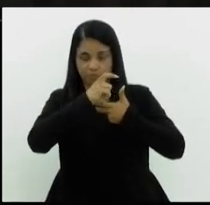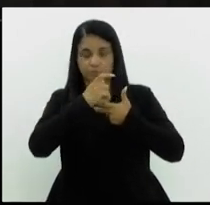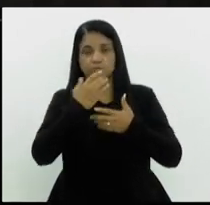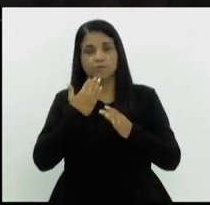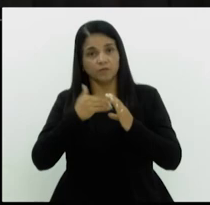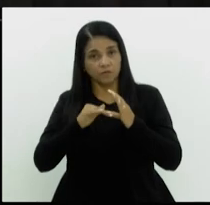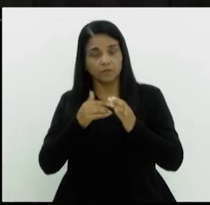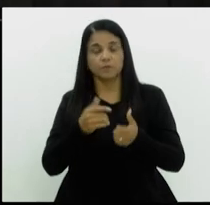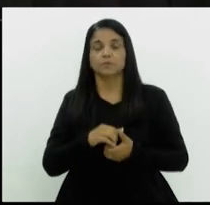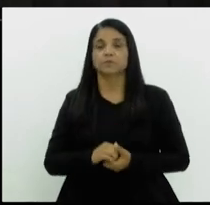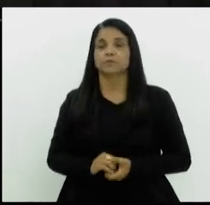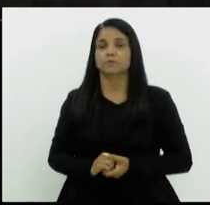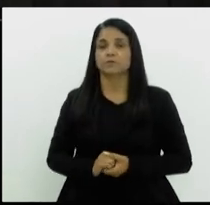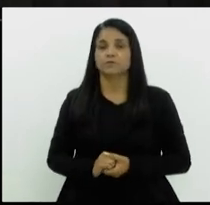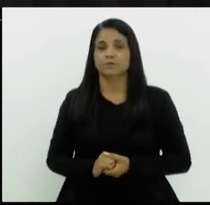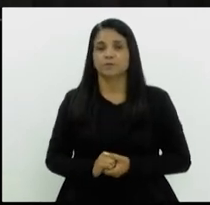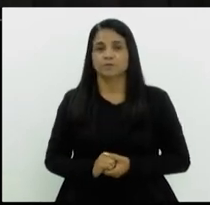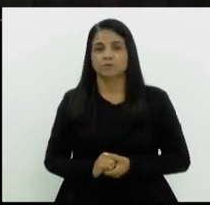E